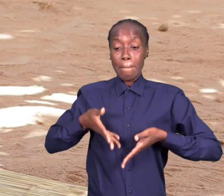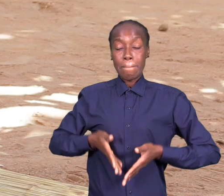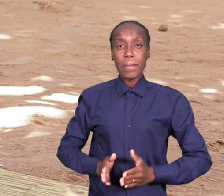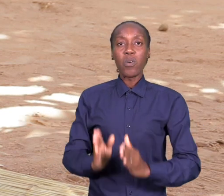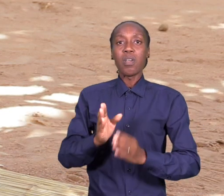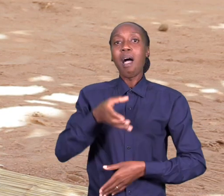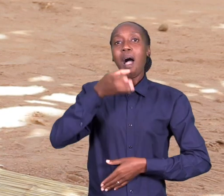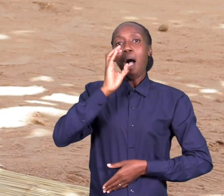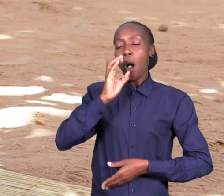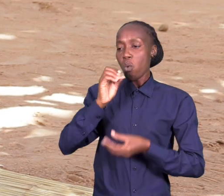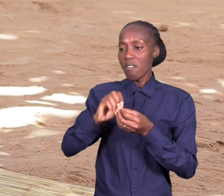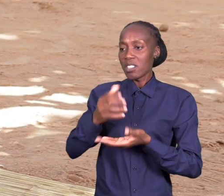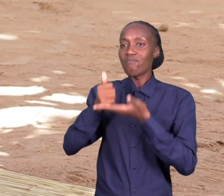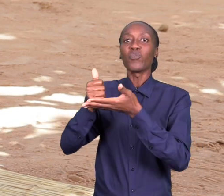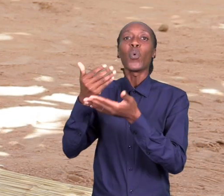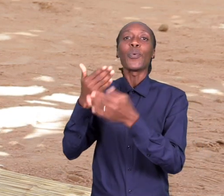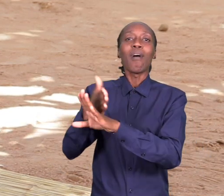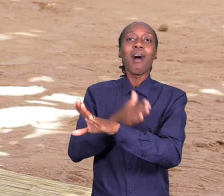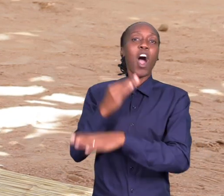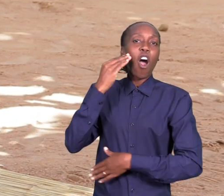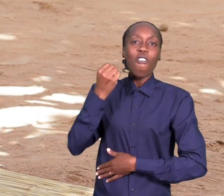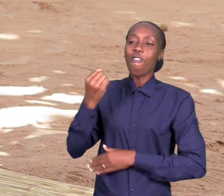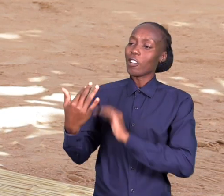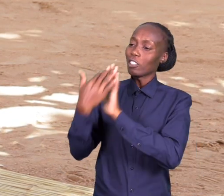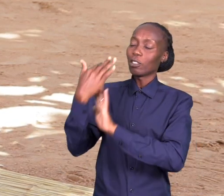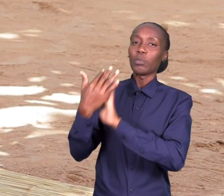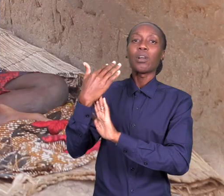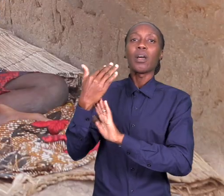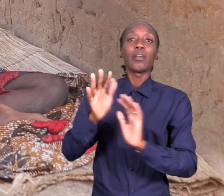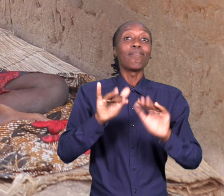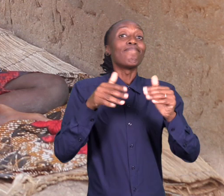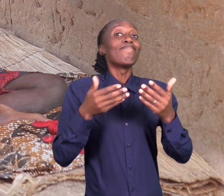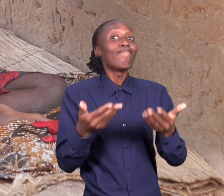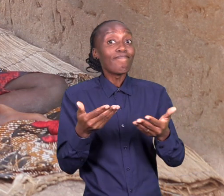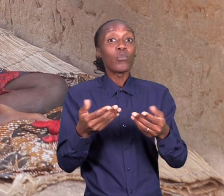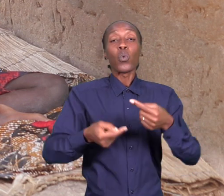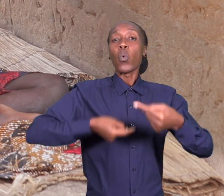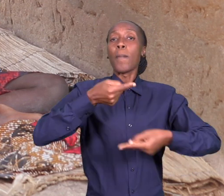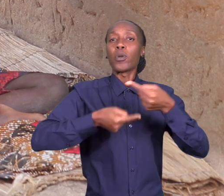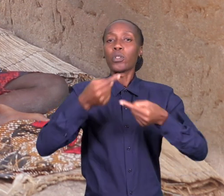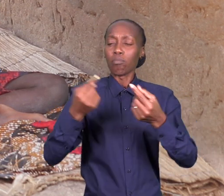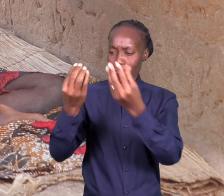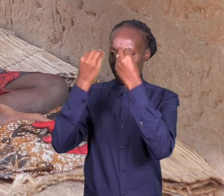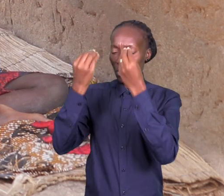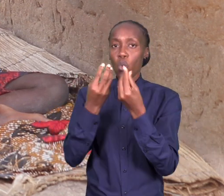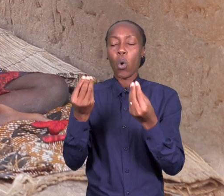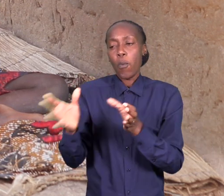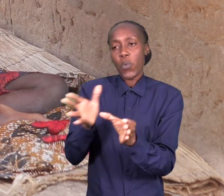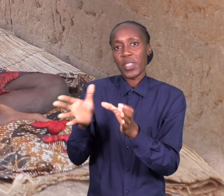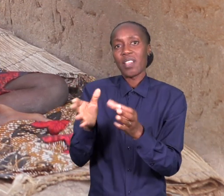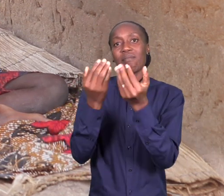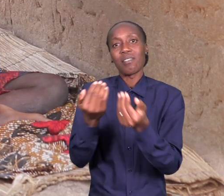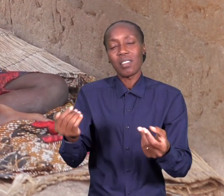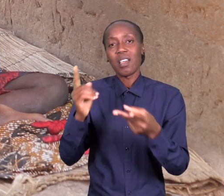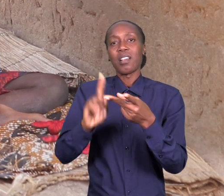Nasciam e dávamos água porque seguíamos recomendações das nossas avós. O projeto ensinou-me como cuidar